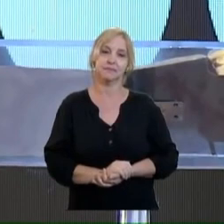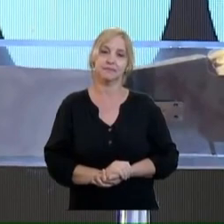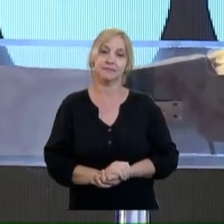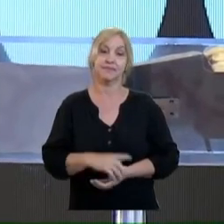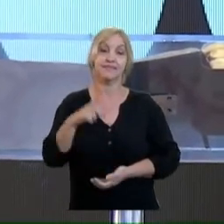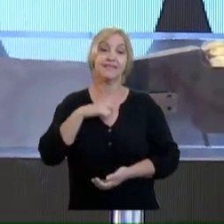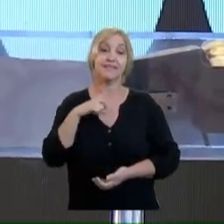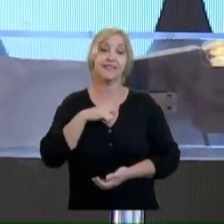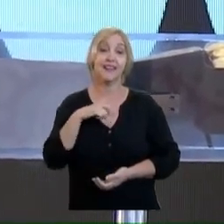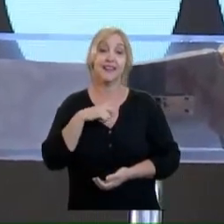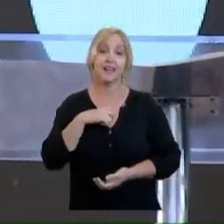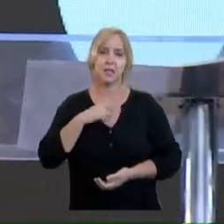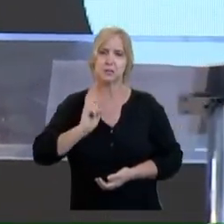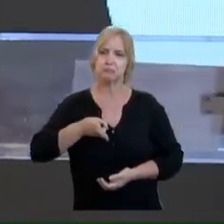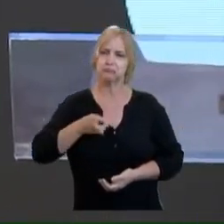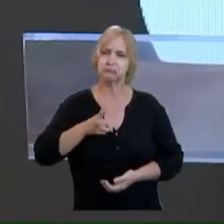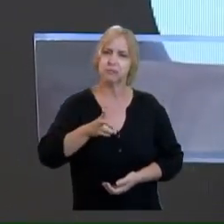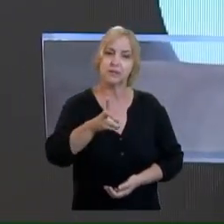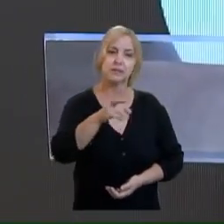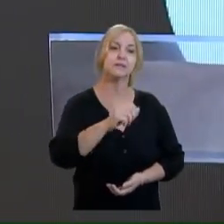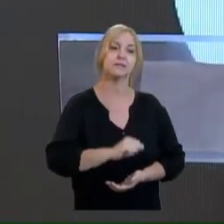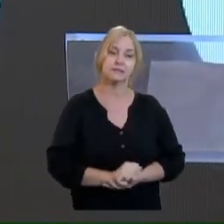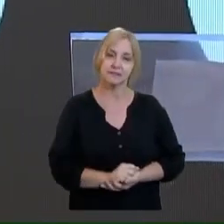Tem, é contínuo.